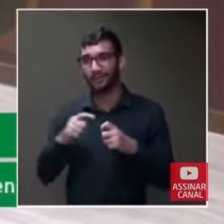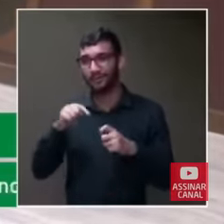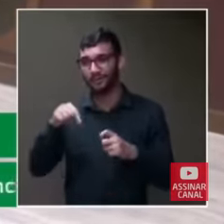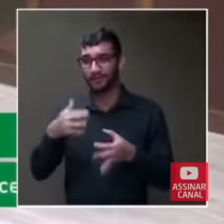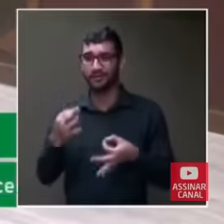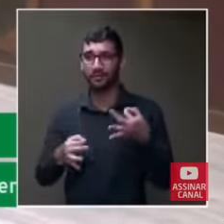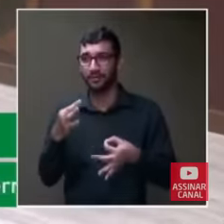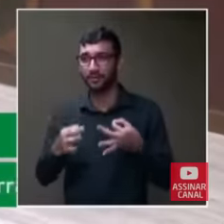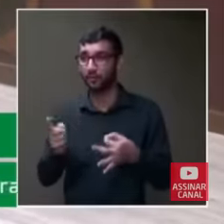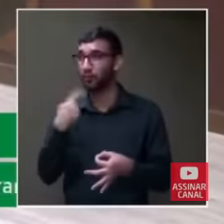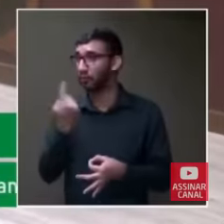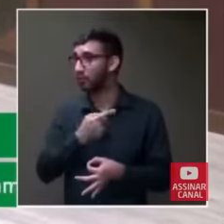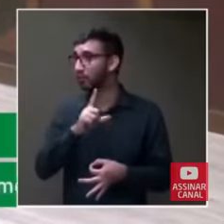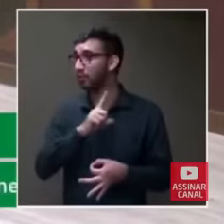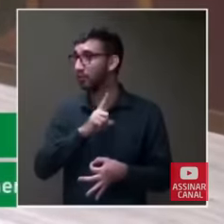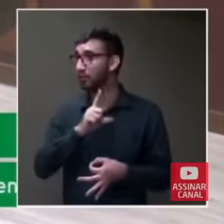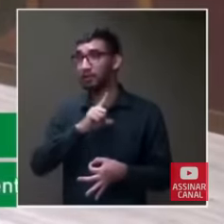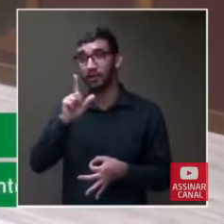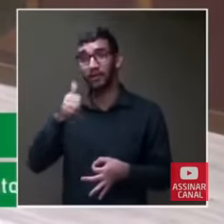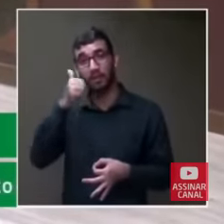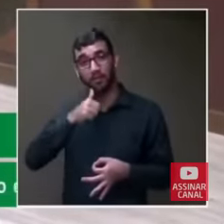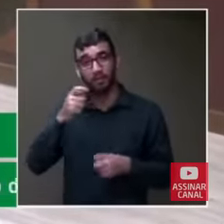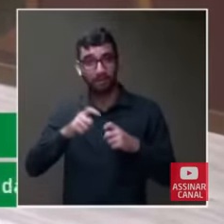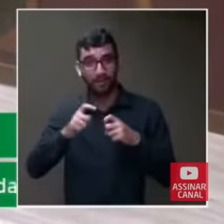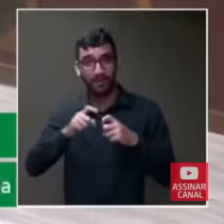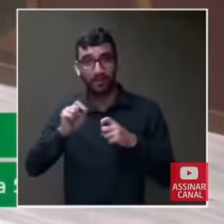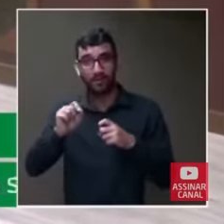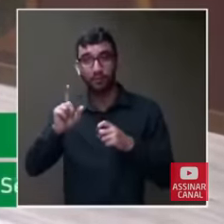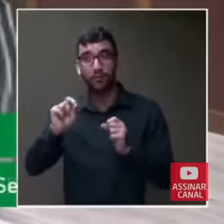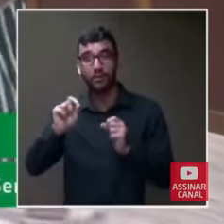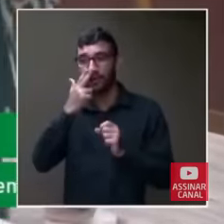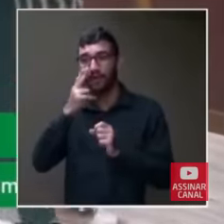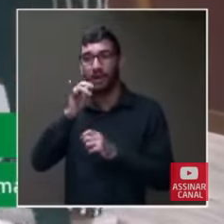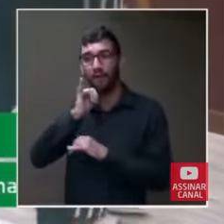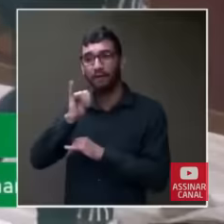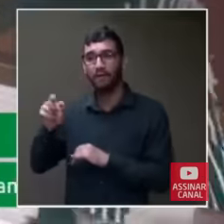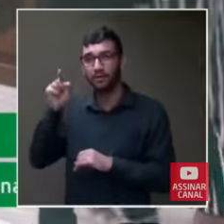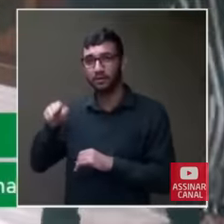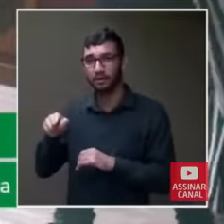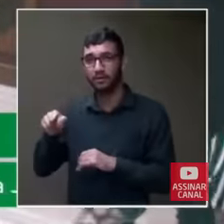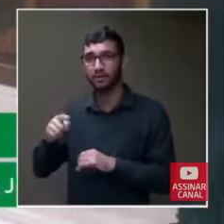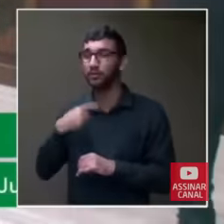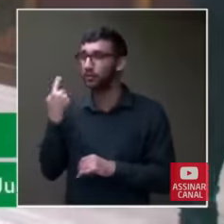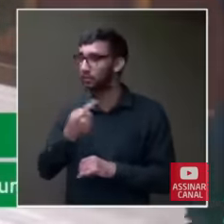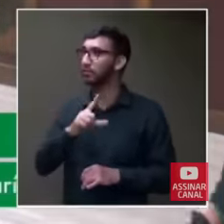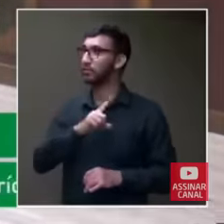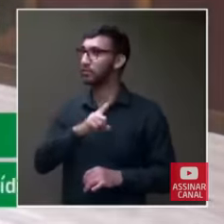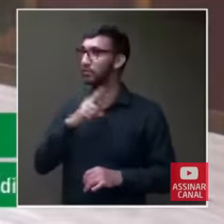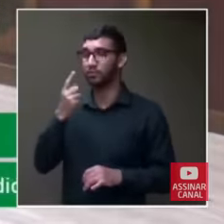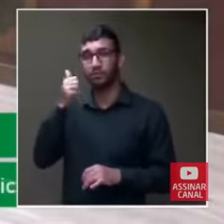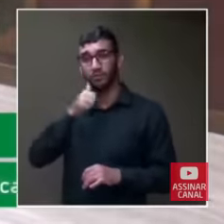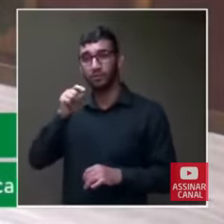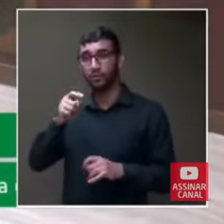no tribunal. O que nós temos é uma médica que ela está de sobreaviso, tá? Nós temos uma médica